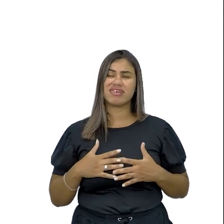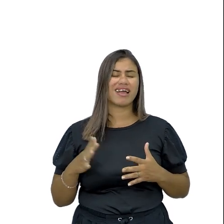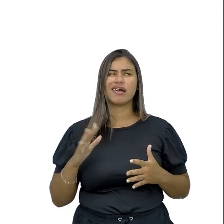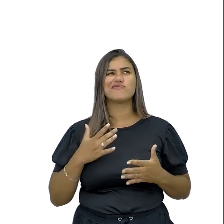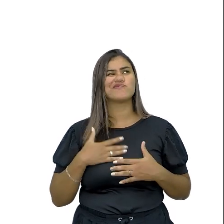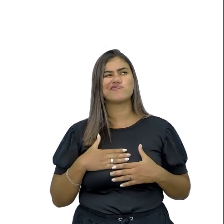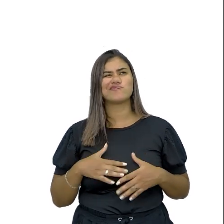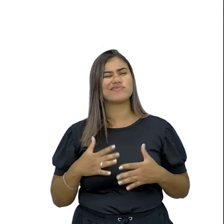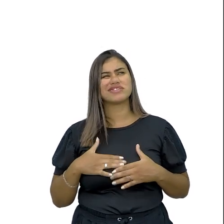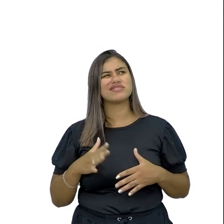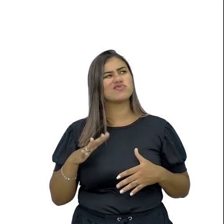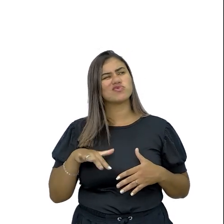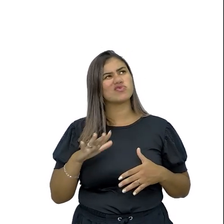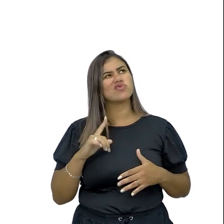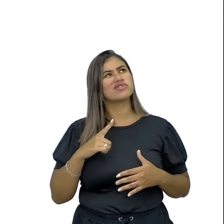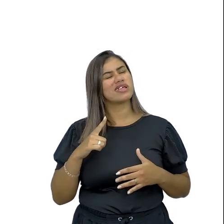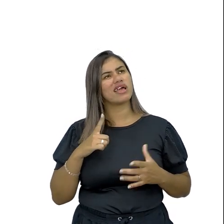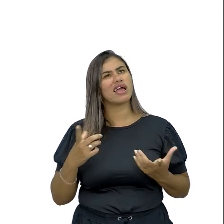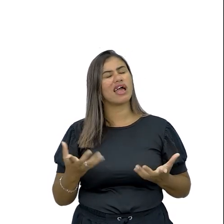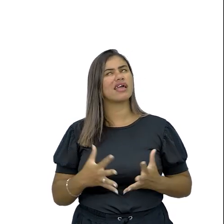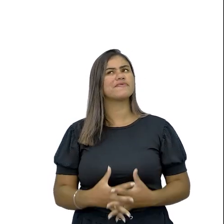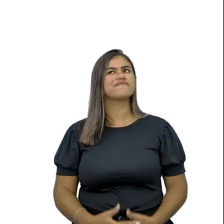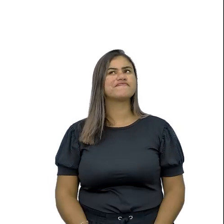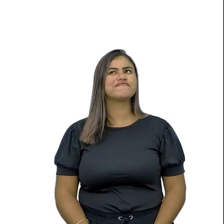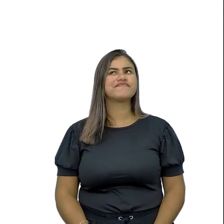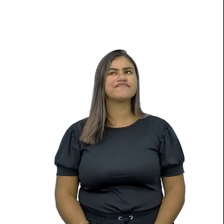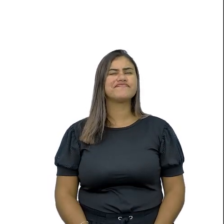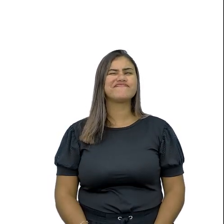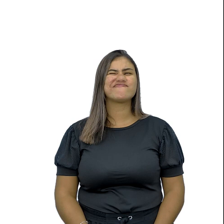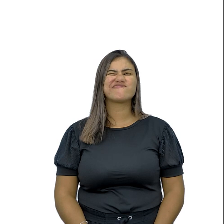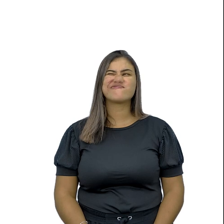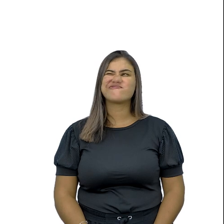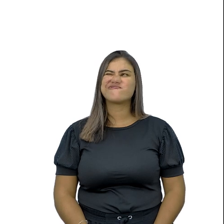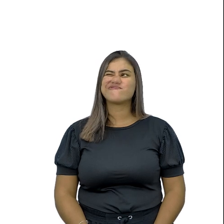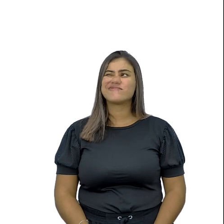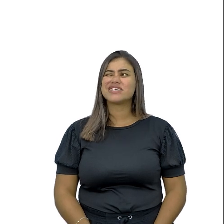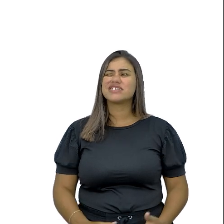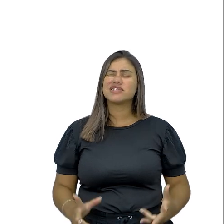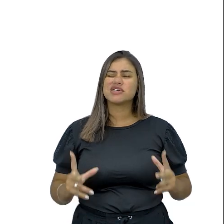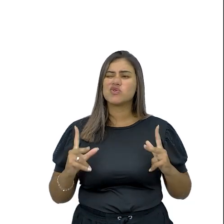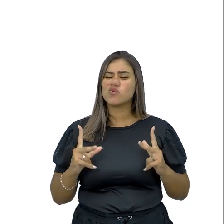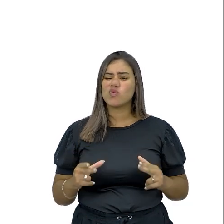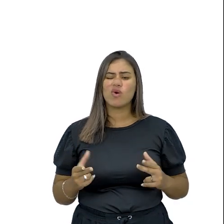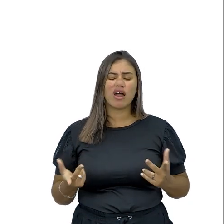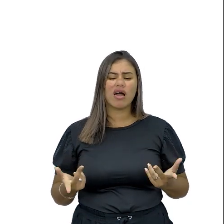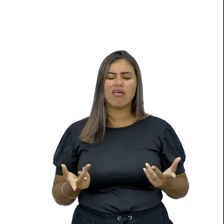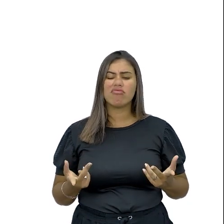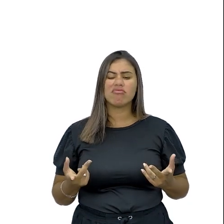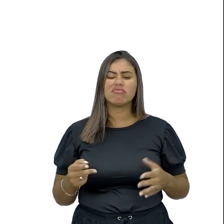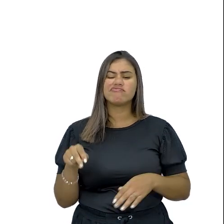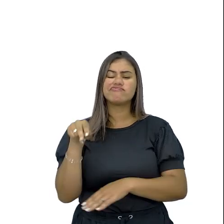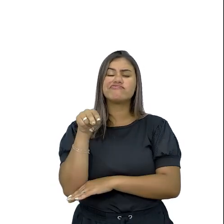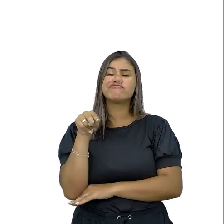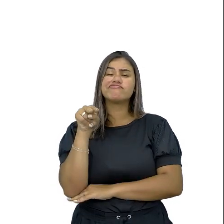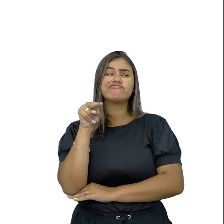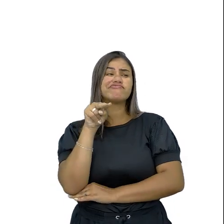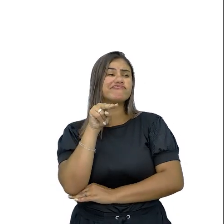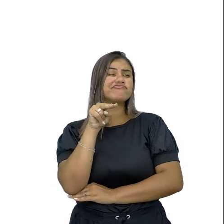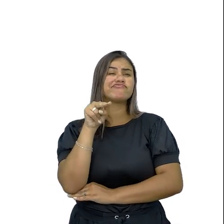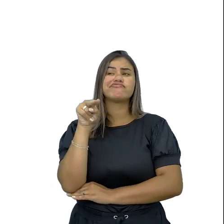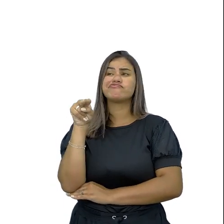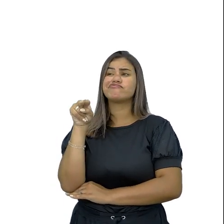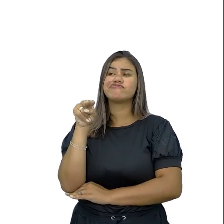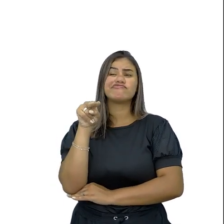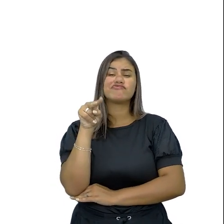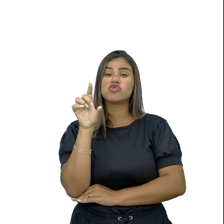não, pacífica todos nós somos, mas muito como fosse um telespectador do que está acontecendo e virar